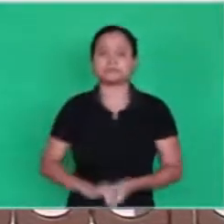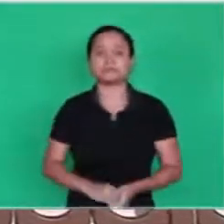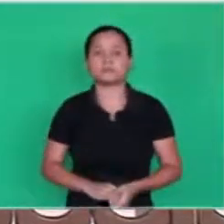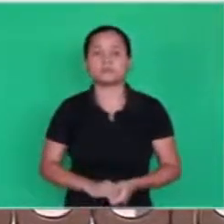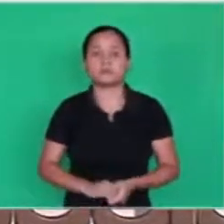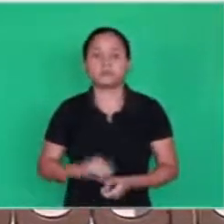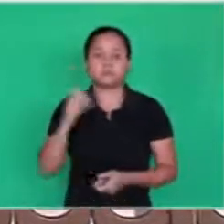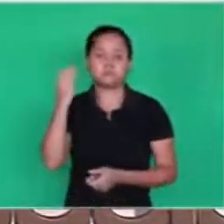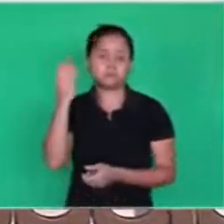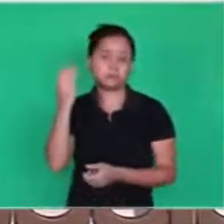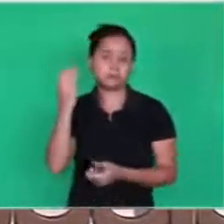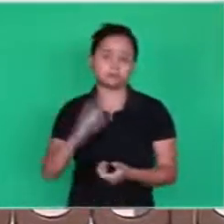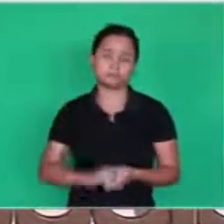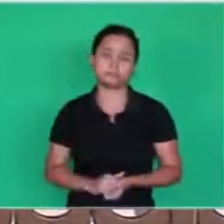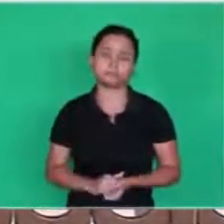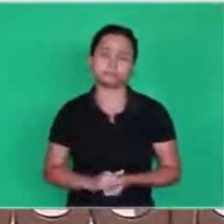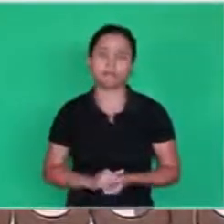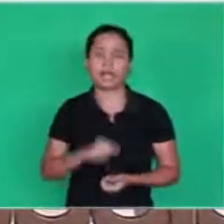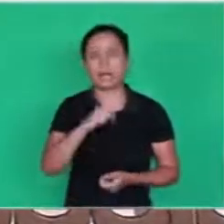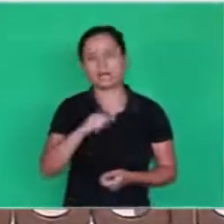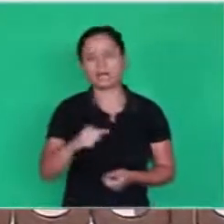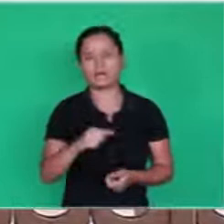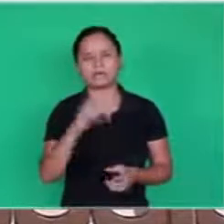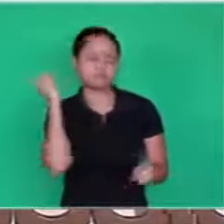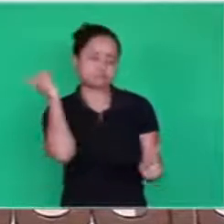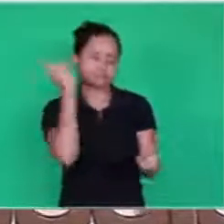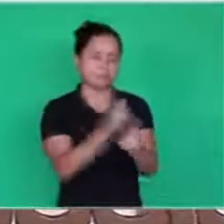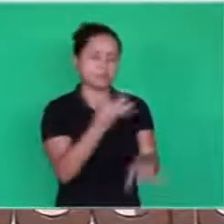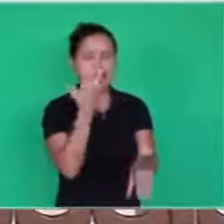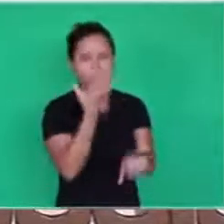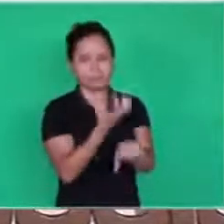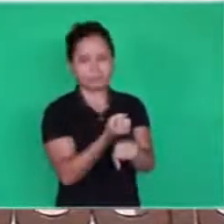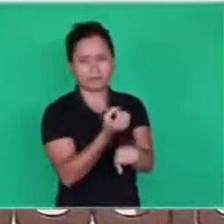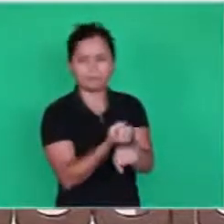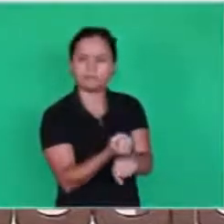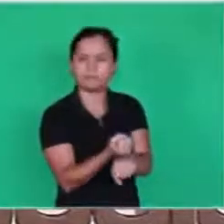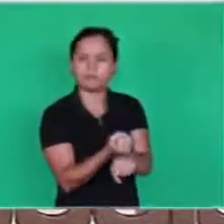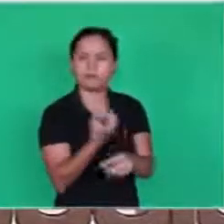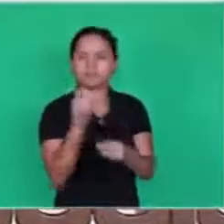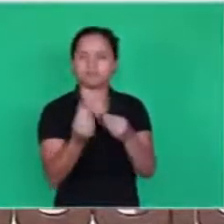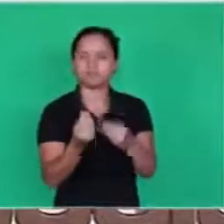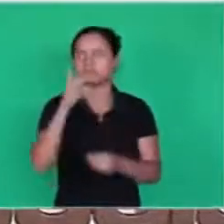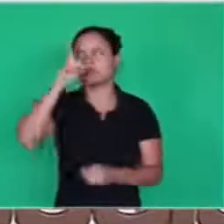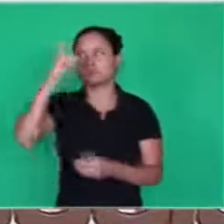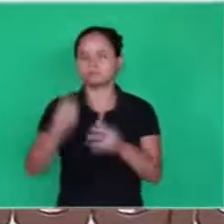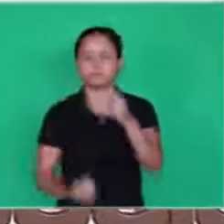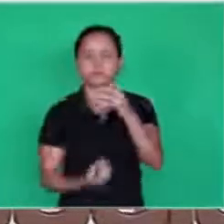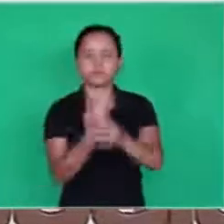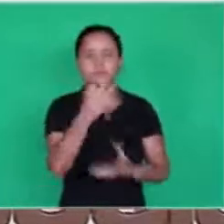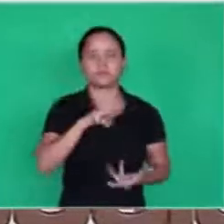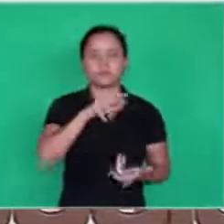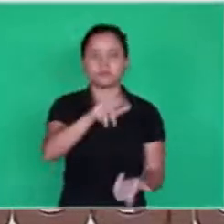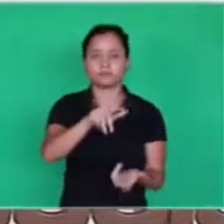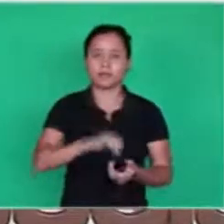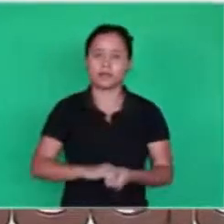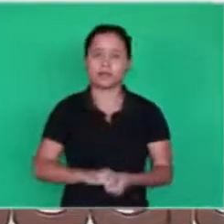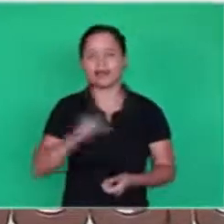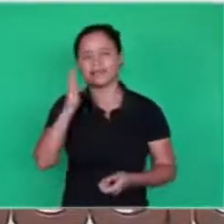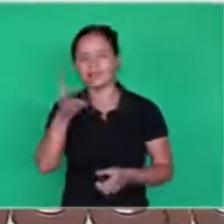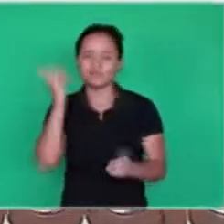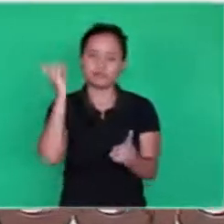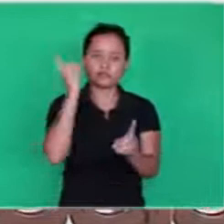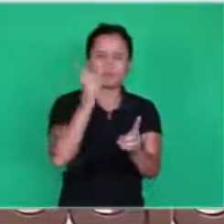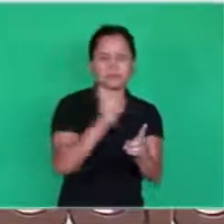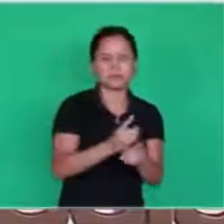descobrir a matéria com que Deus criou o mundo. Então já descobriram uma partícula,